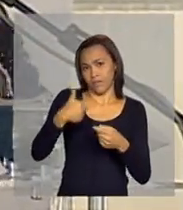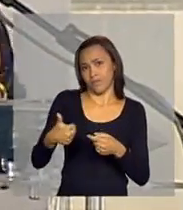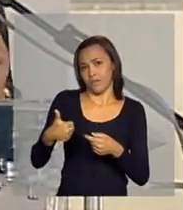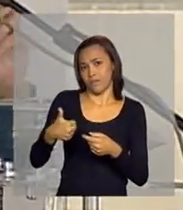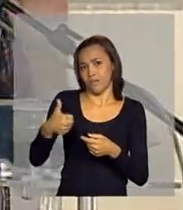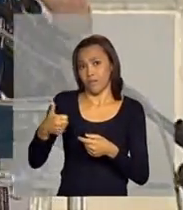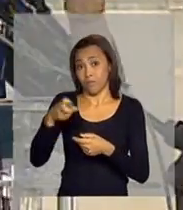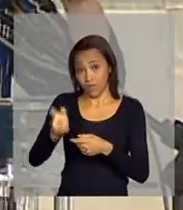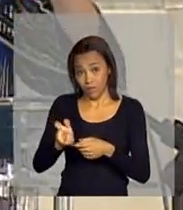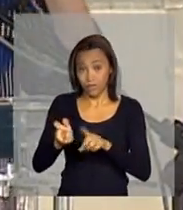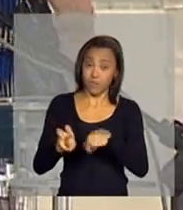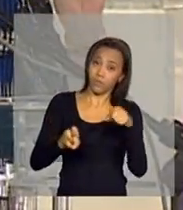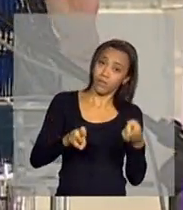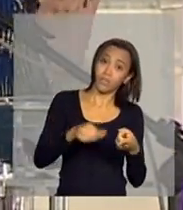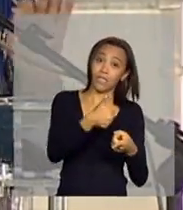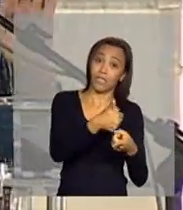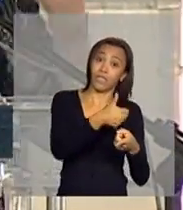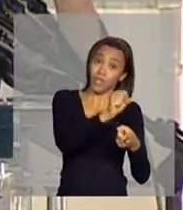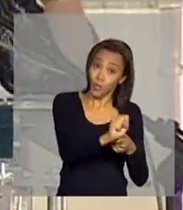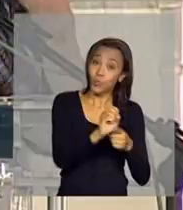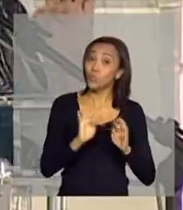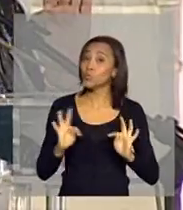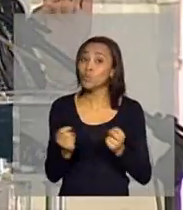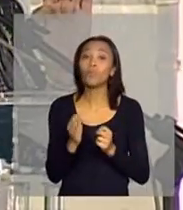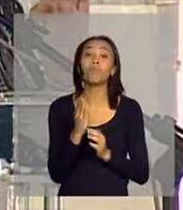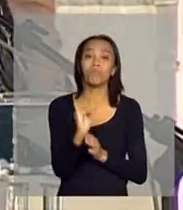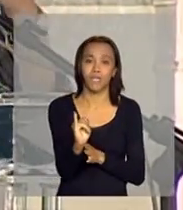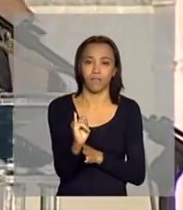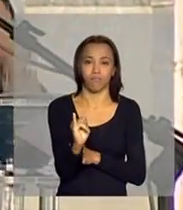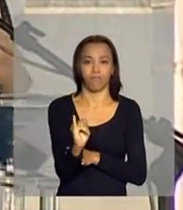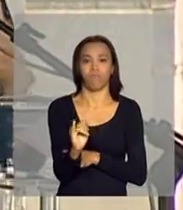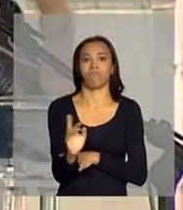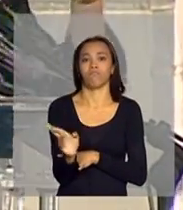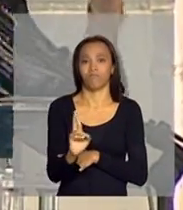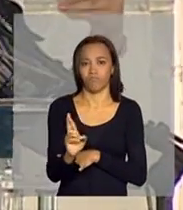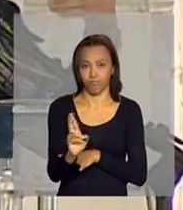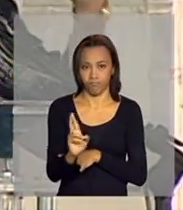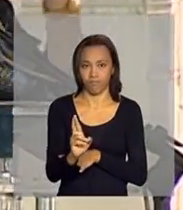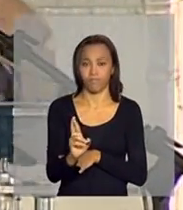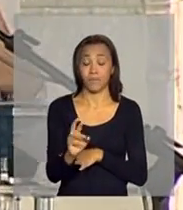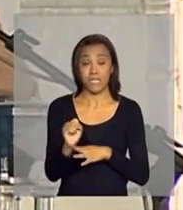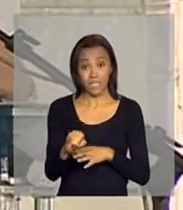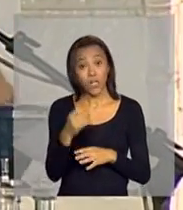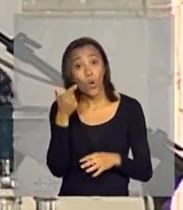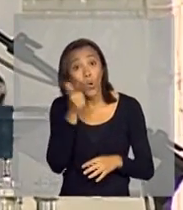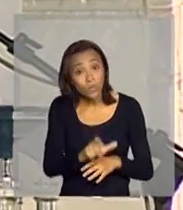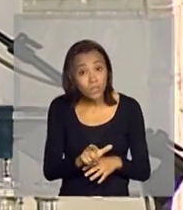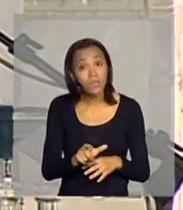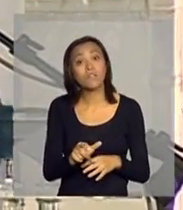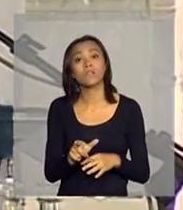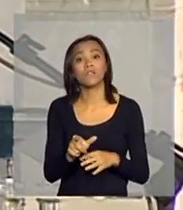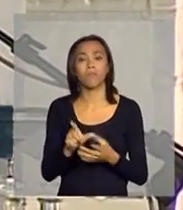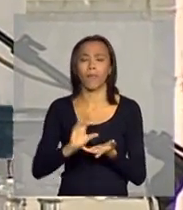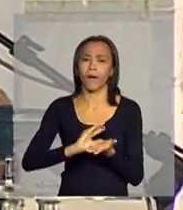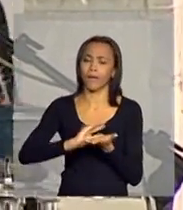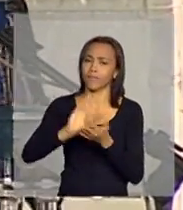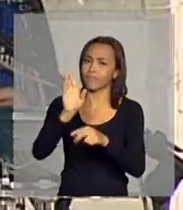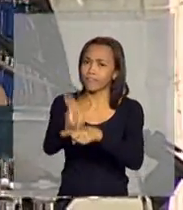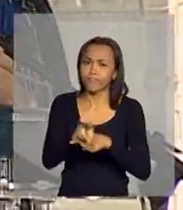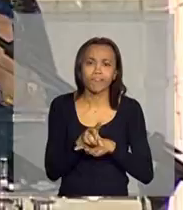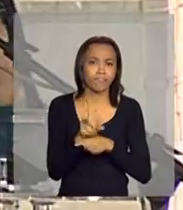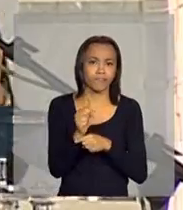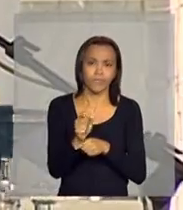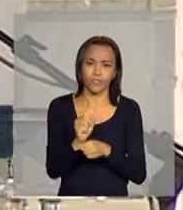ali, tudo bilhão. O que os produtores conseguirem tomar para custeio e